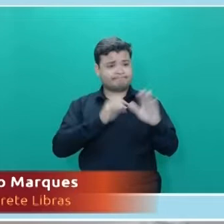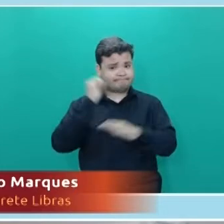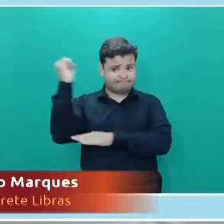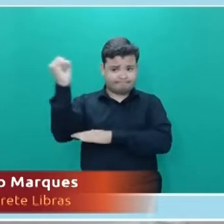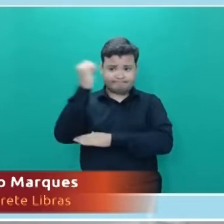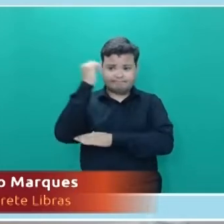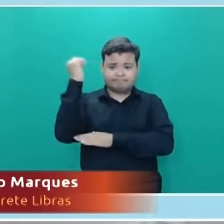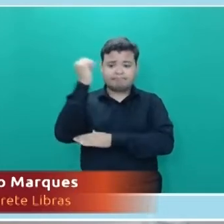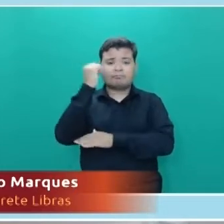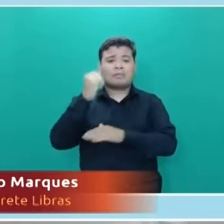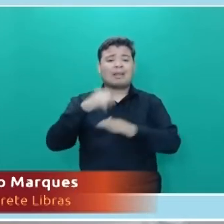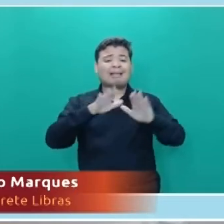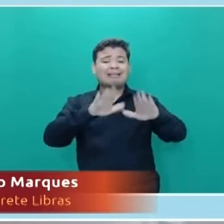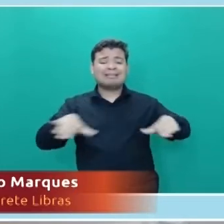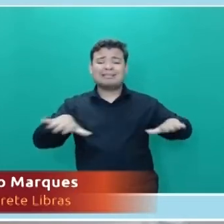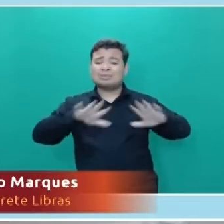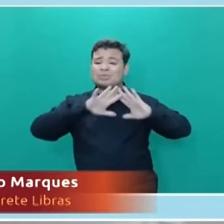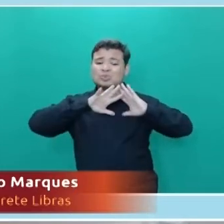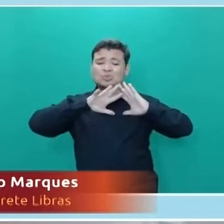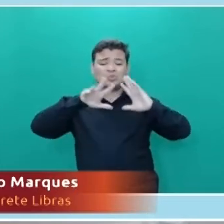crianças acometidas